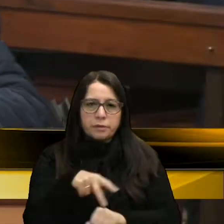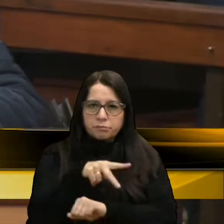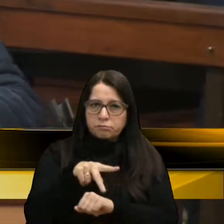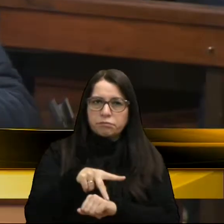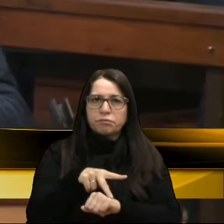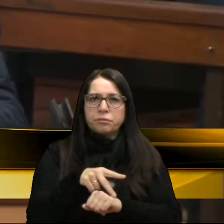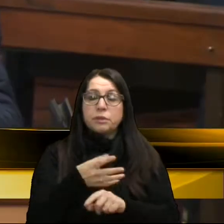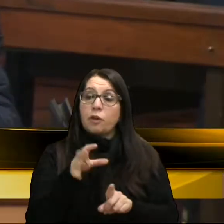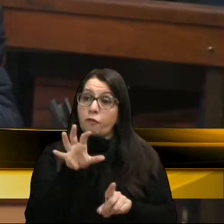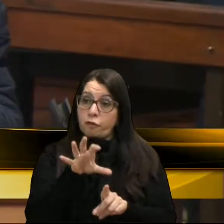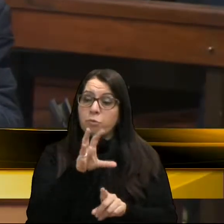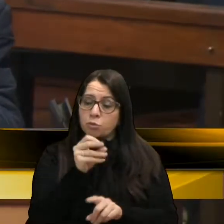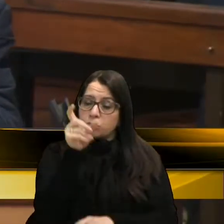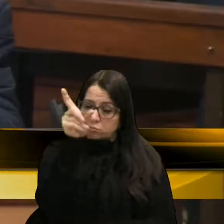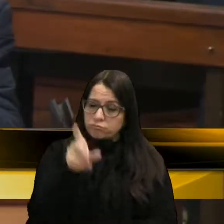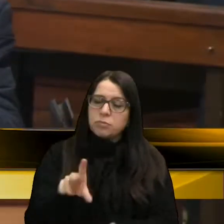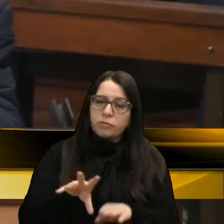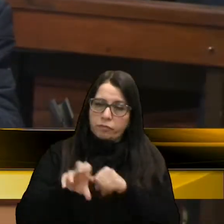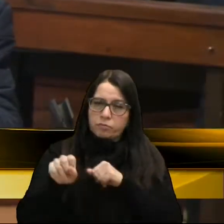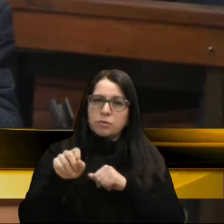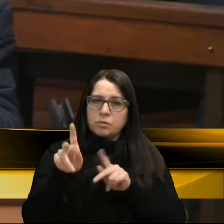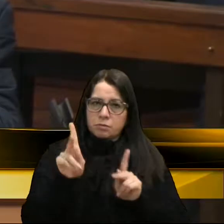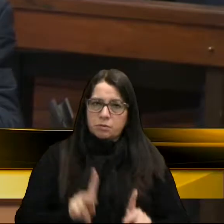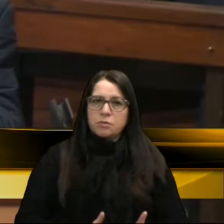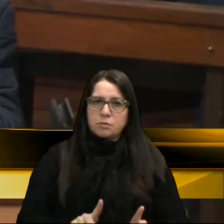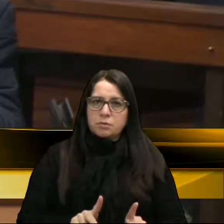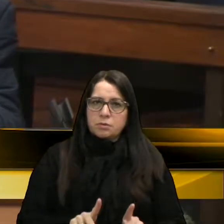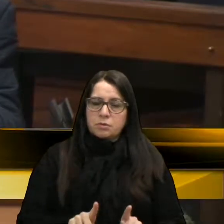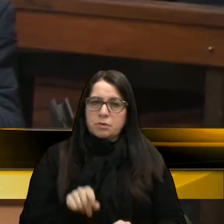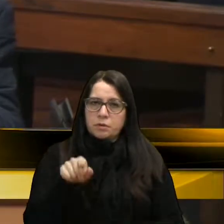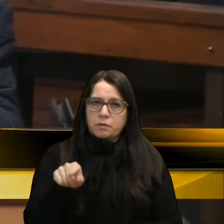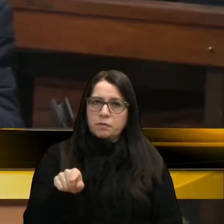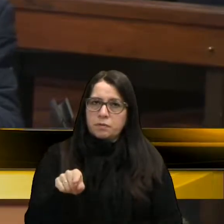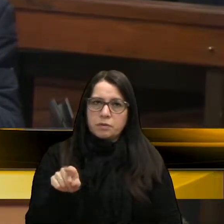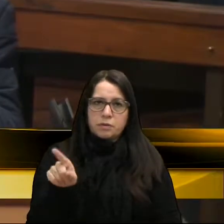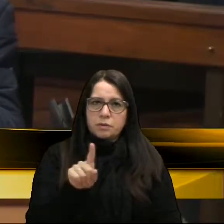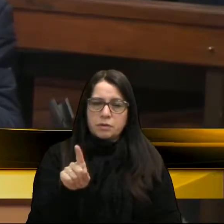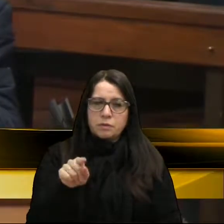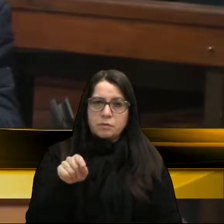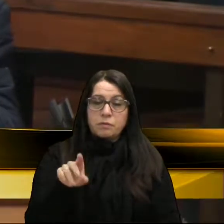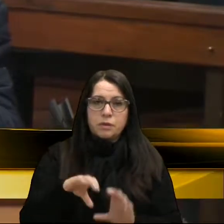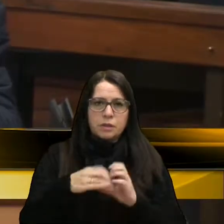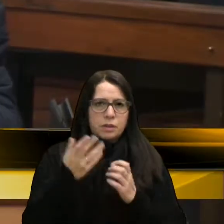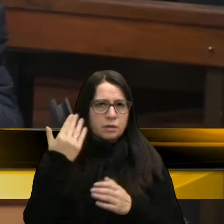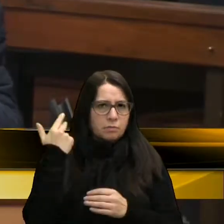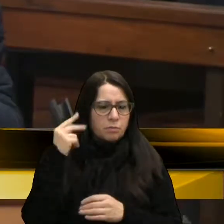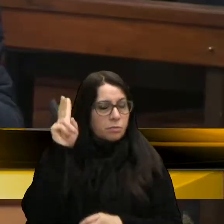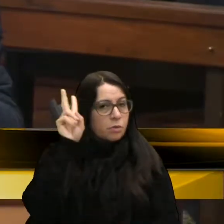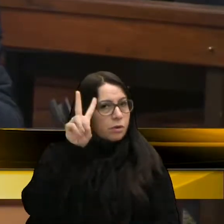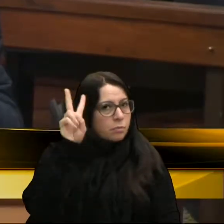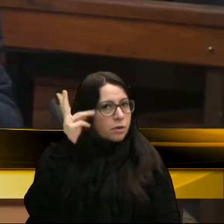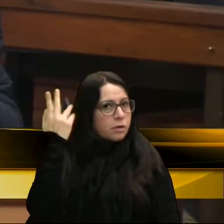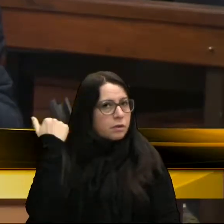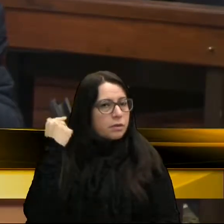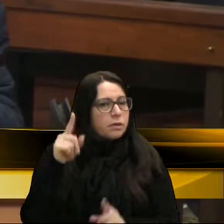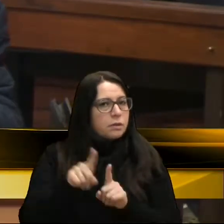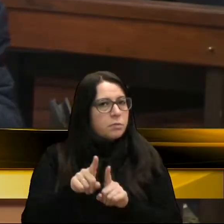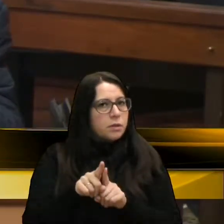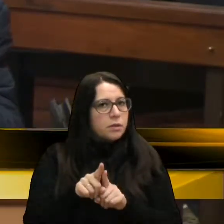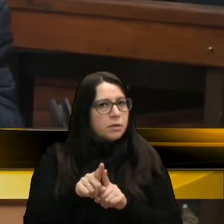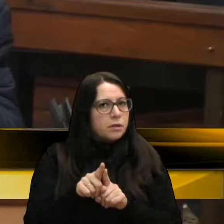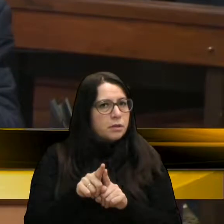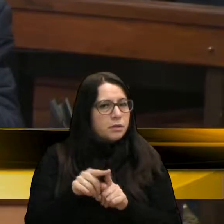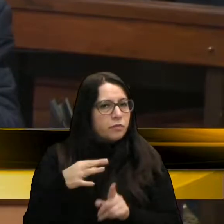influi muito no caráter e na formação das pessoas. Vossa Excelência não estava aqui na Câmara, mas é bom lembrar também o episódio